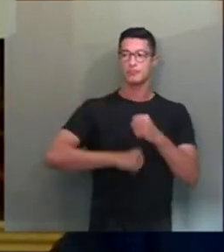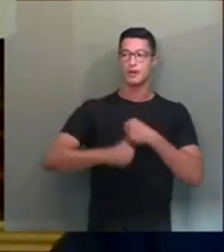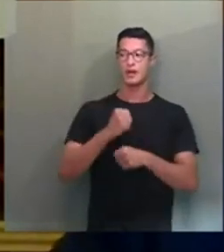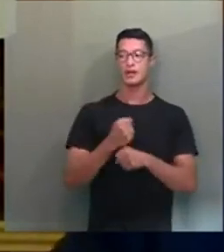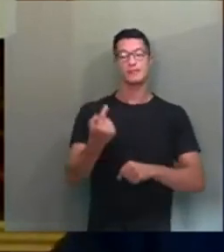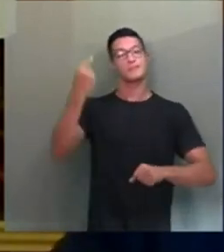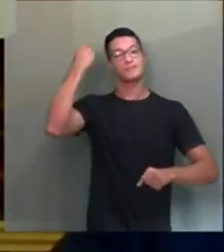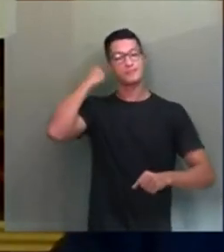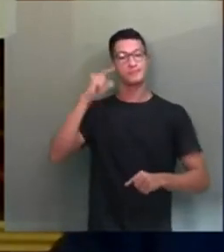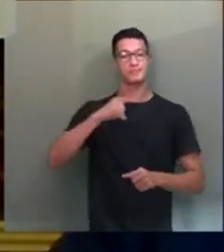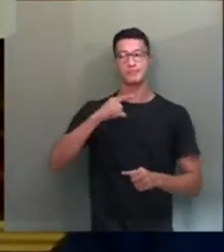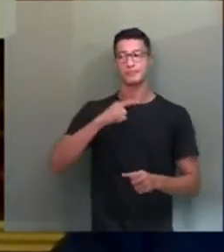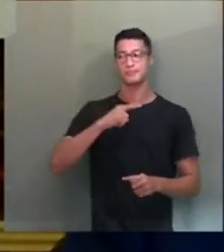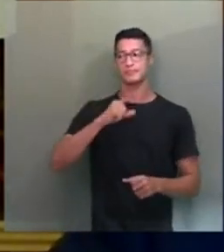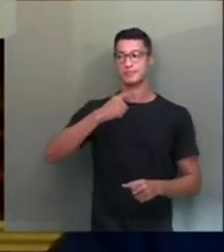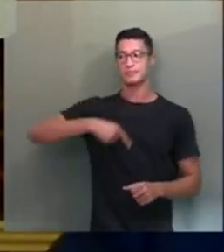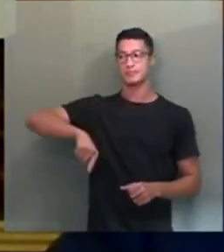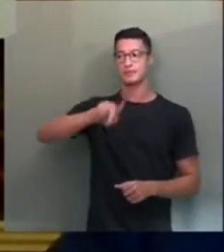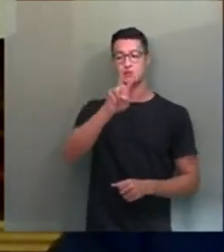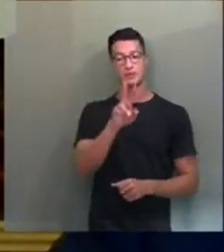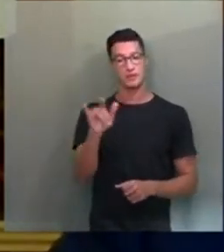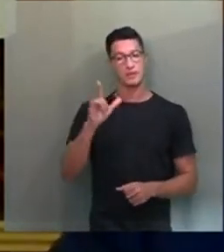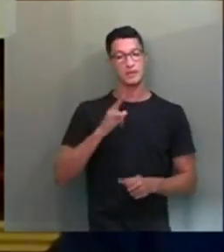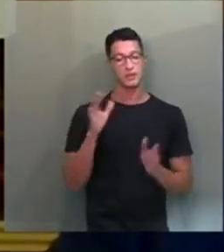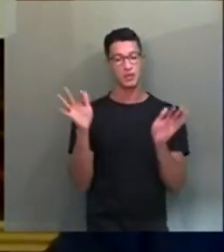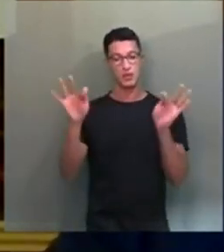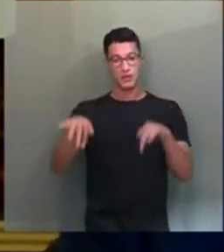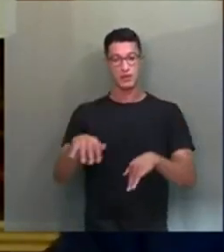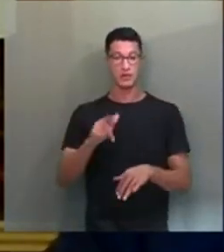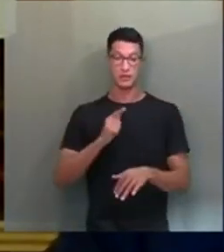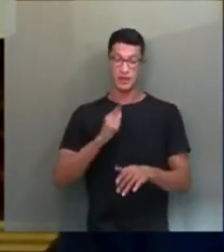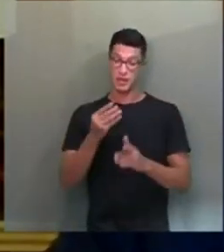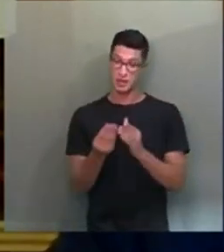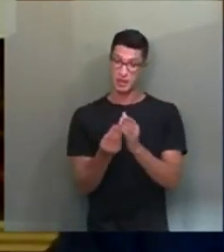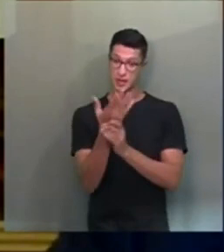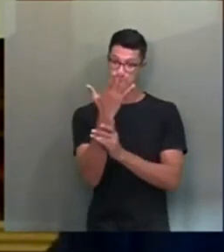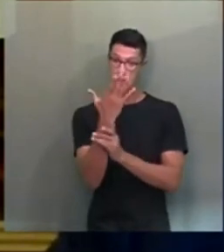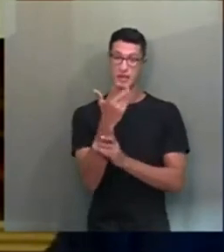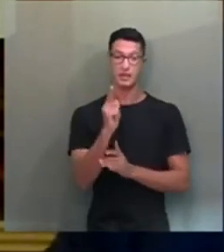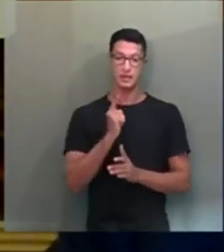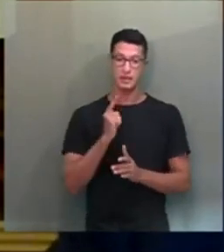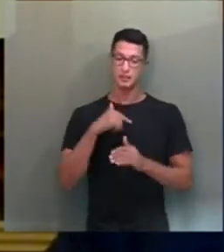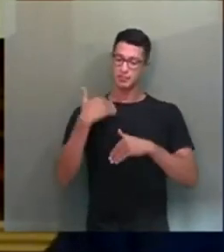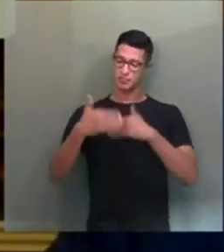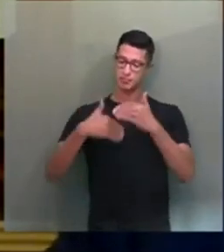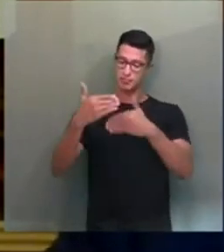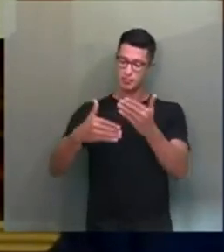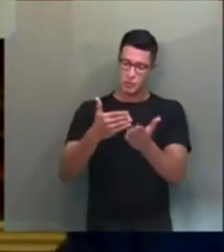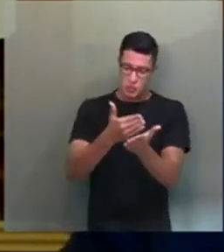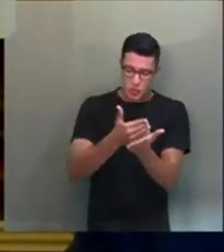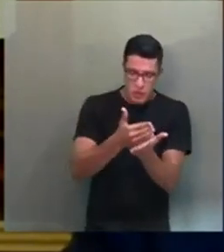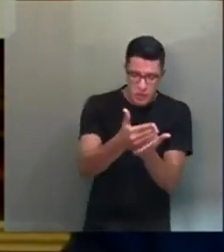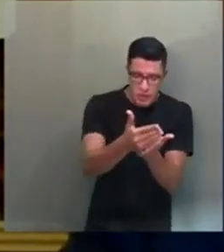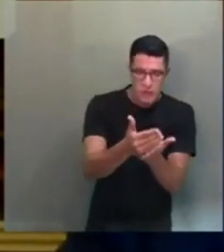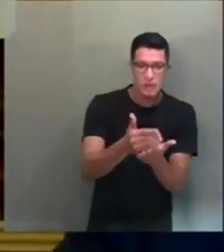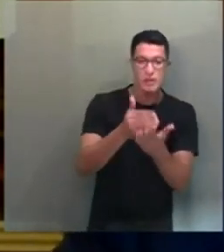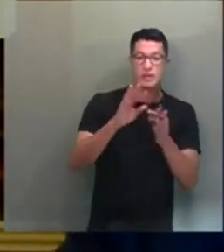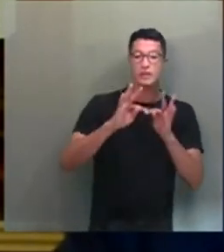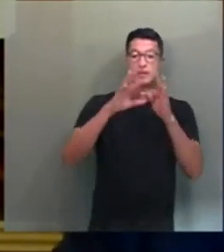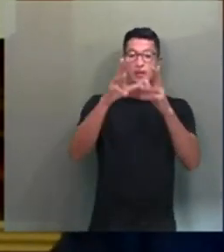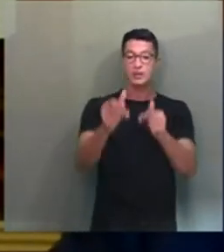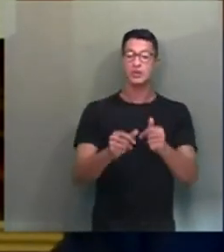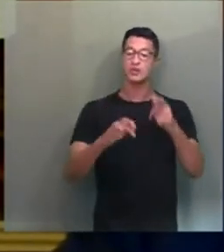no século passado, final, criando-se lá no início, né, e toda